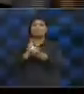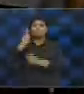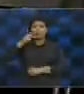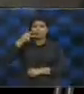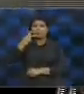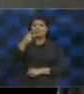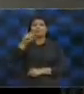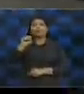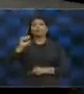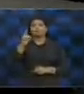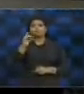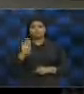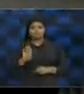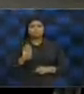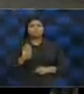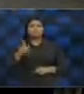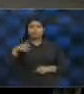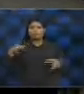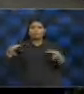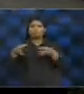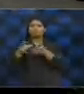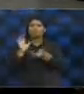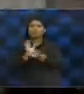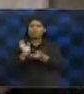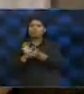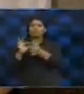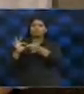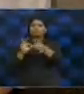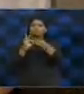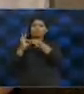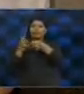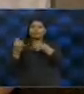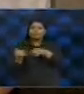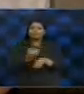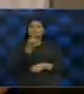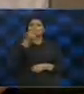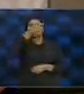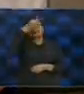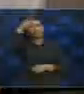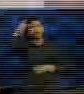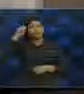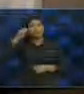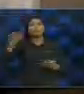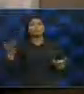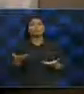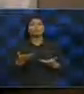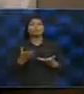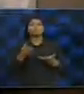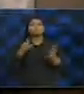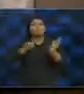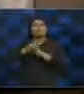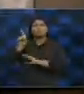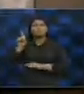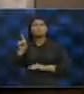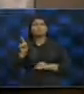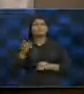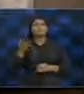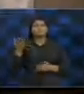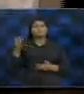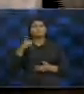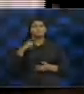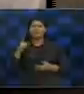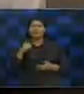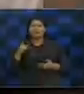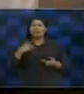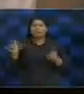da coligação Por Uma Só Manaus, candidato Arthur Virgílio Neto. Candidato, existe uma estratégia, algum tipo